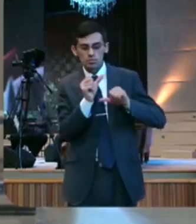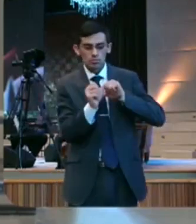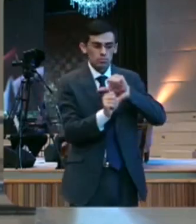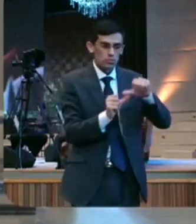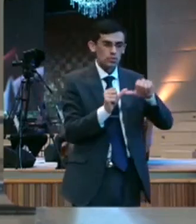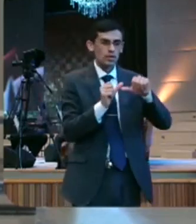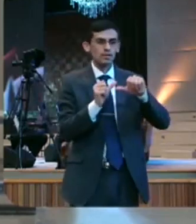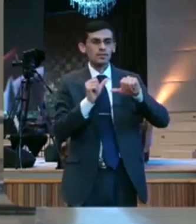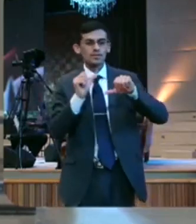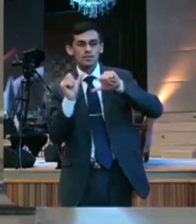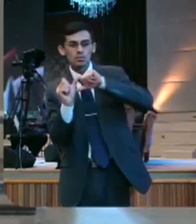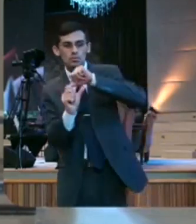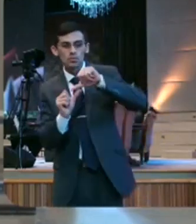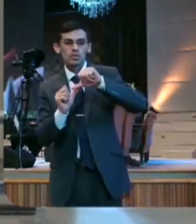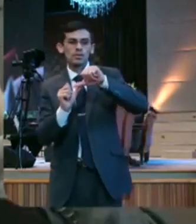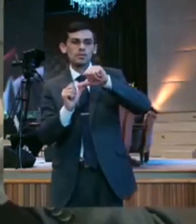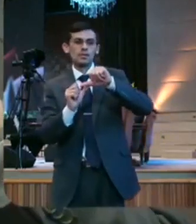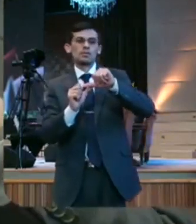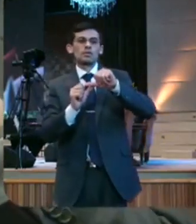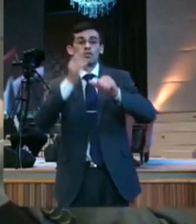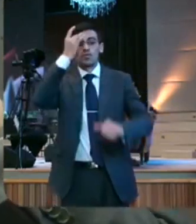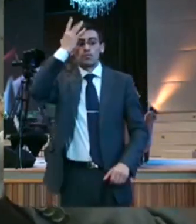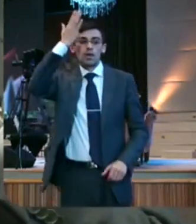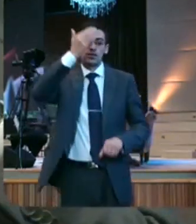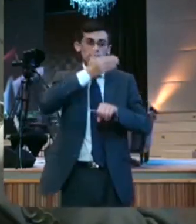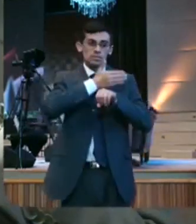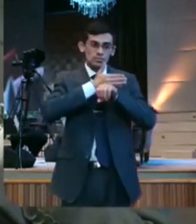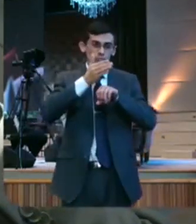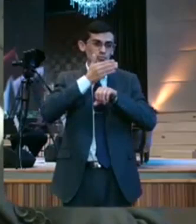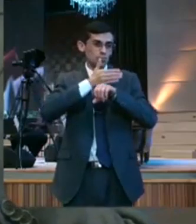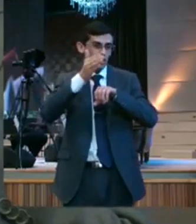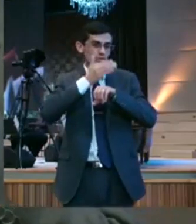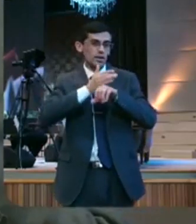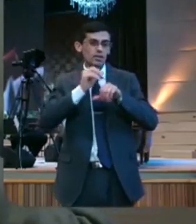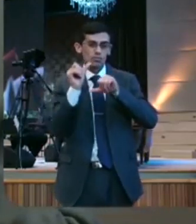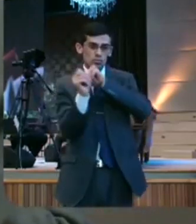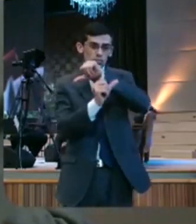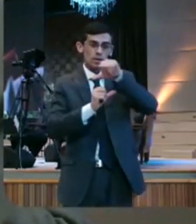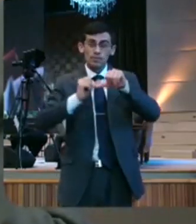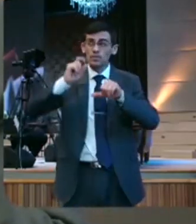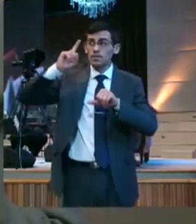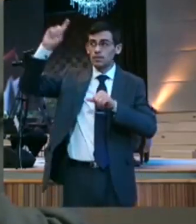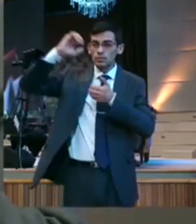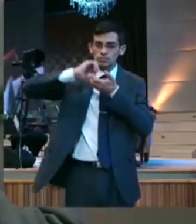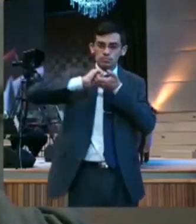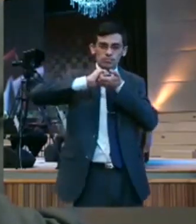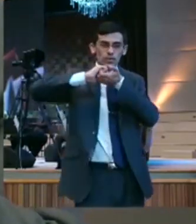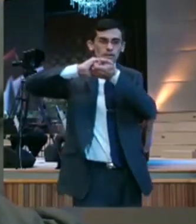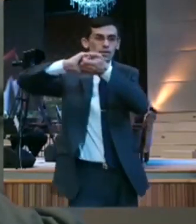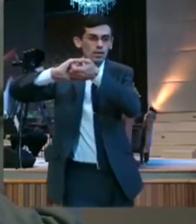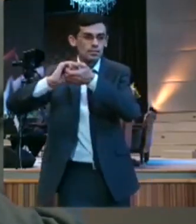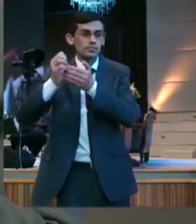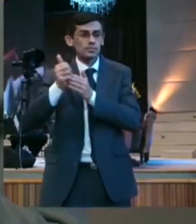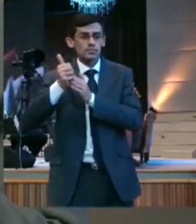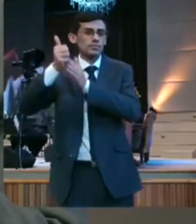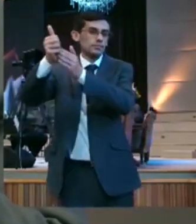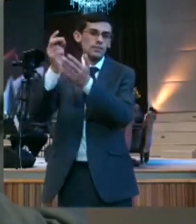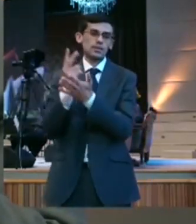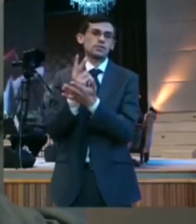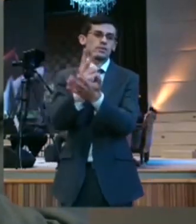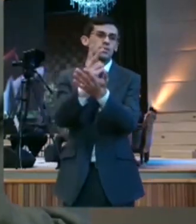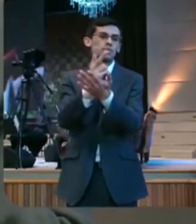duas, para você dar os primeiros passos. E depois Ele vai segurar na tua mão e vai te levar para o próximo, e para o próximo, e